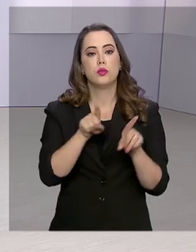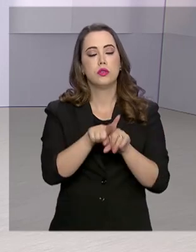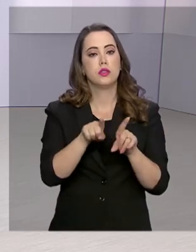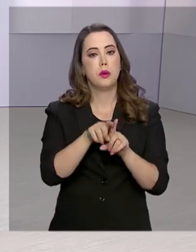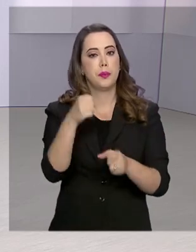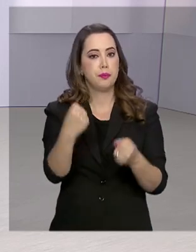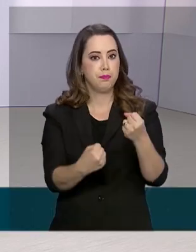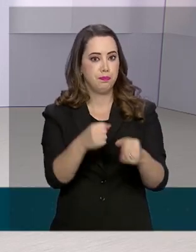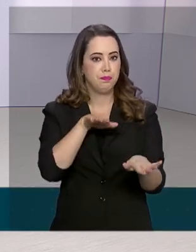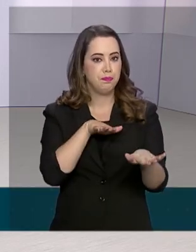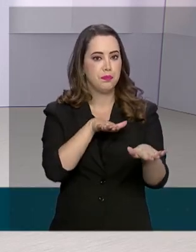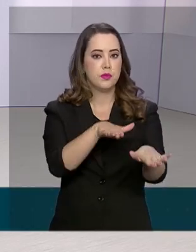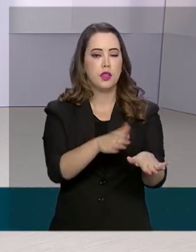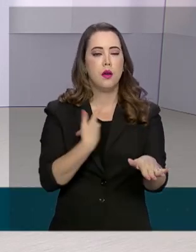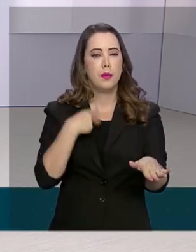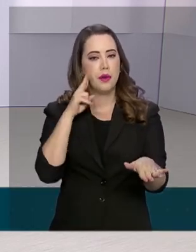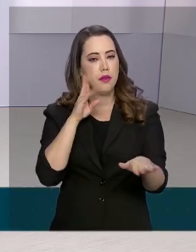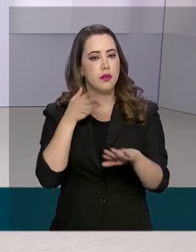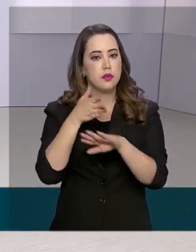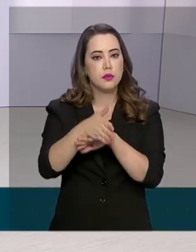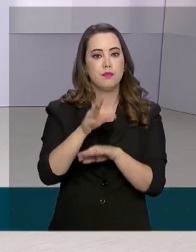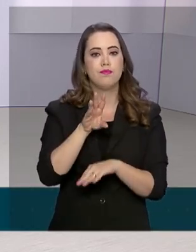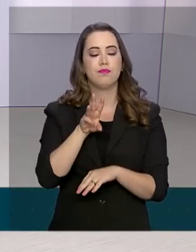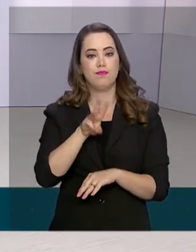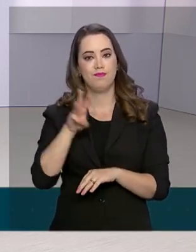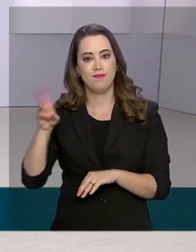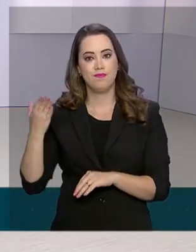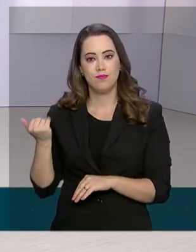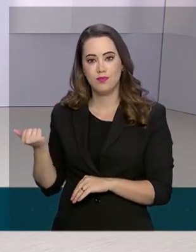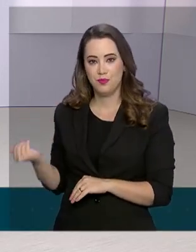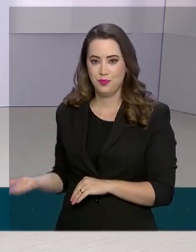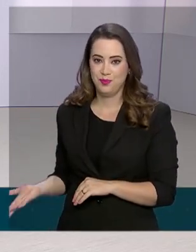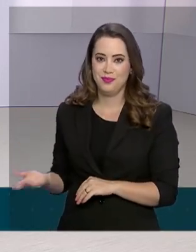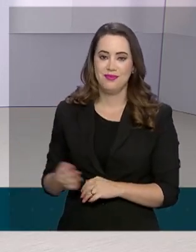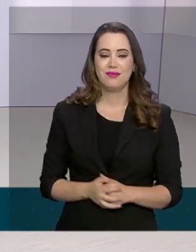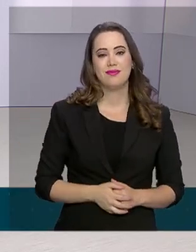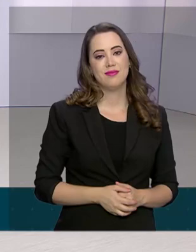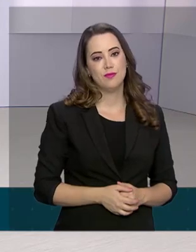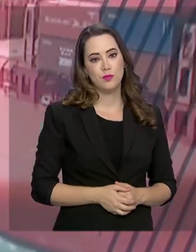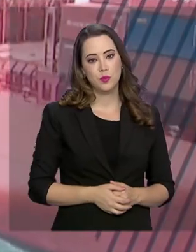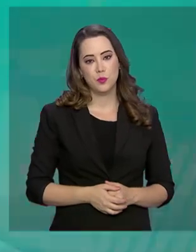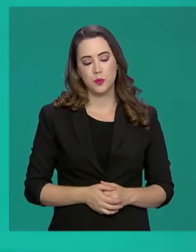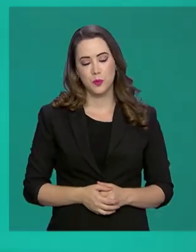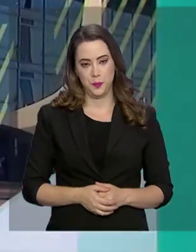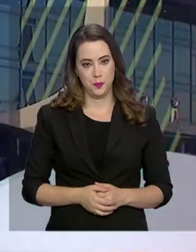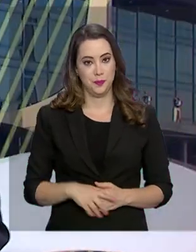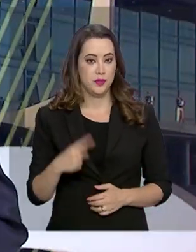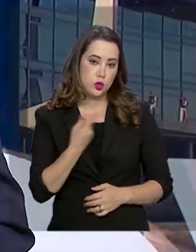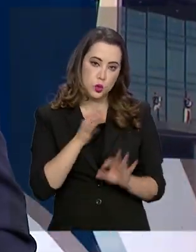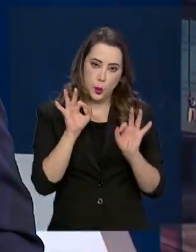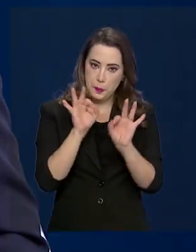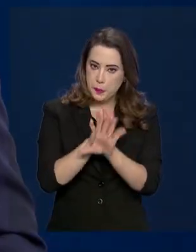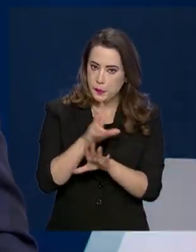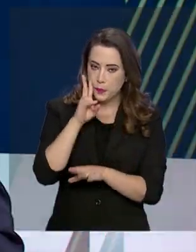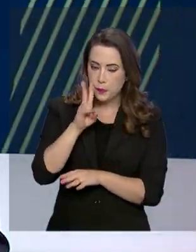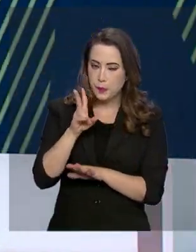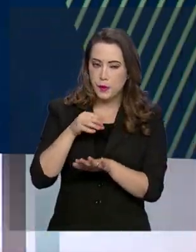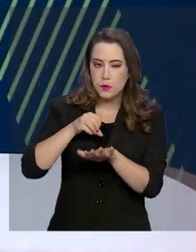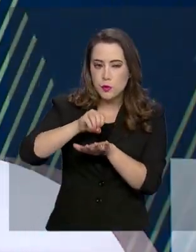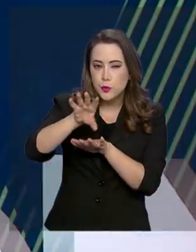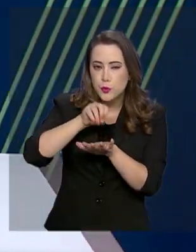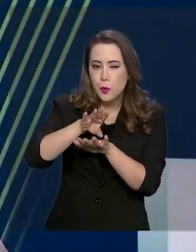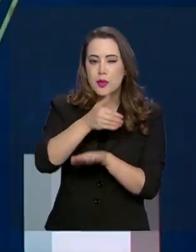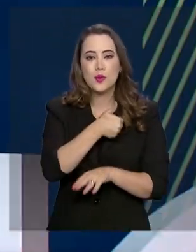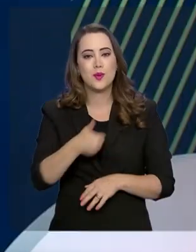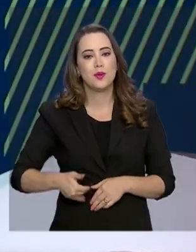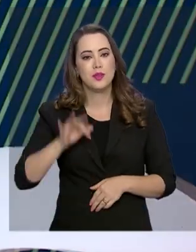estes e outros serviços, basta entrar na plataforma gov.br. A gente fica por aqui. Mais notícias